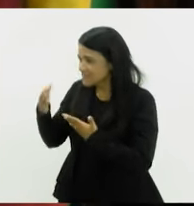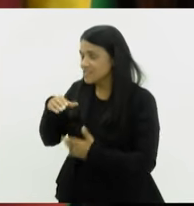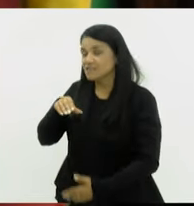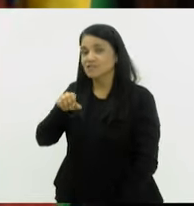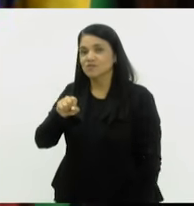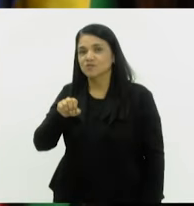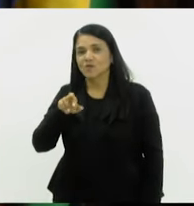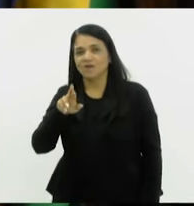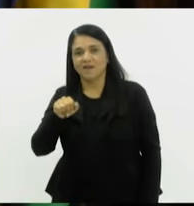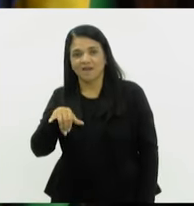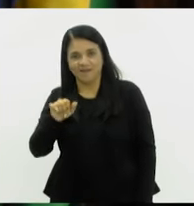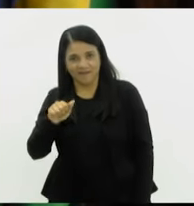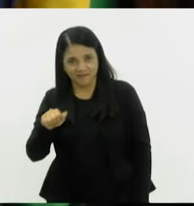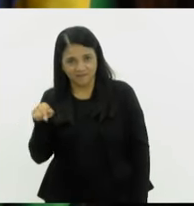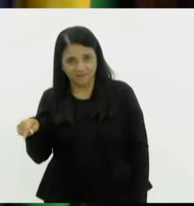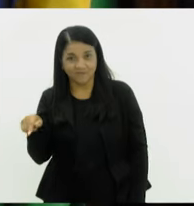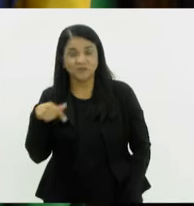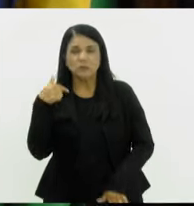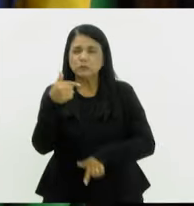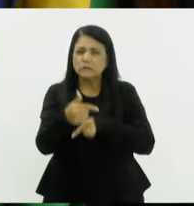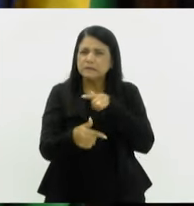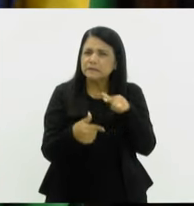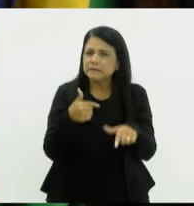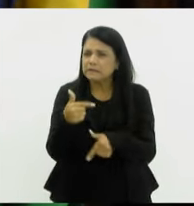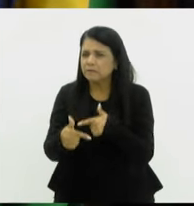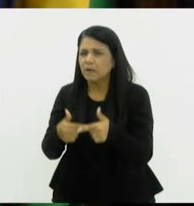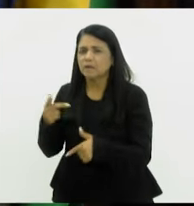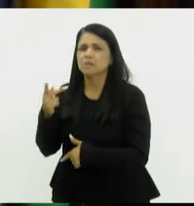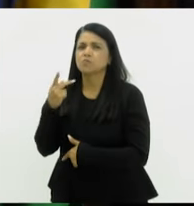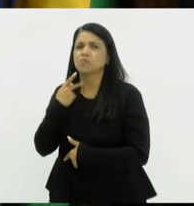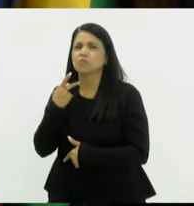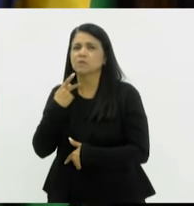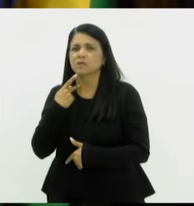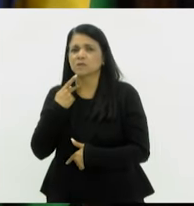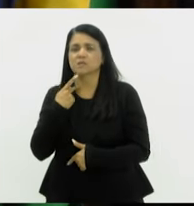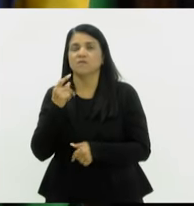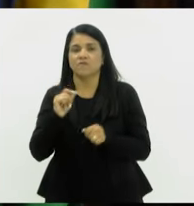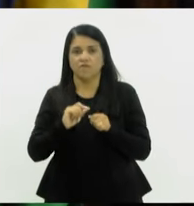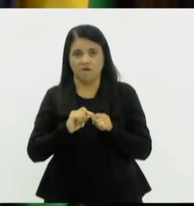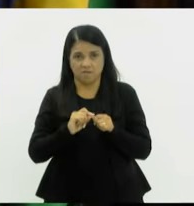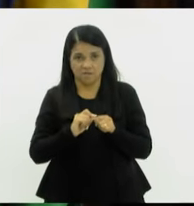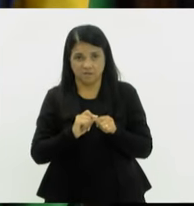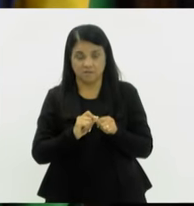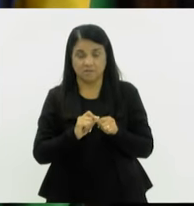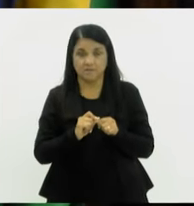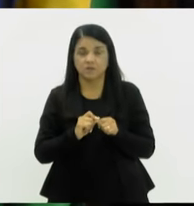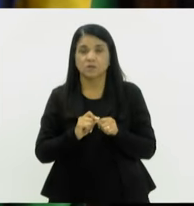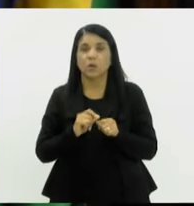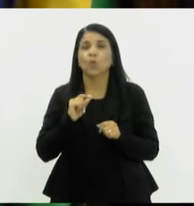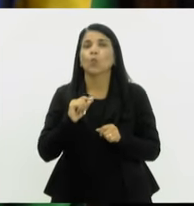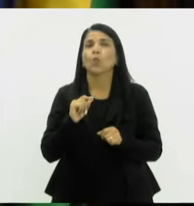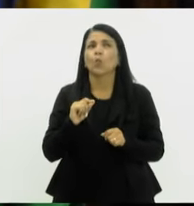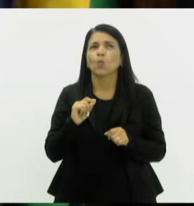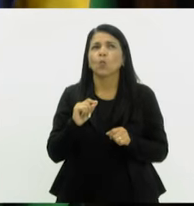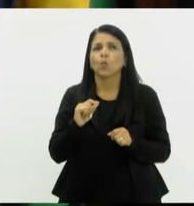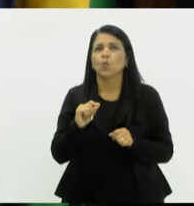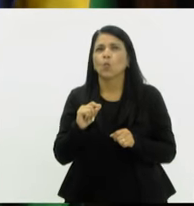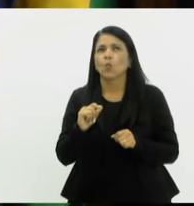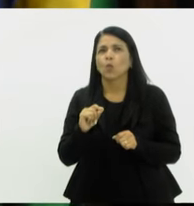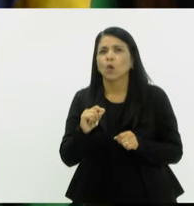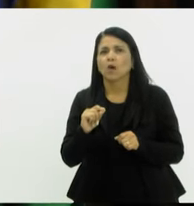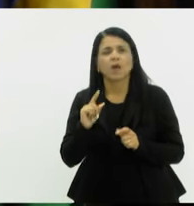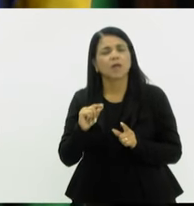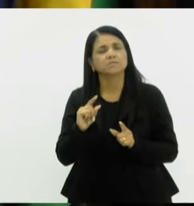porque na verdade o trabalho que a procuradoria vem fazendo é o que a gente pode não